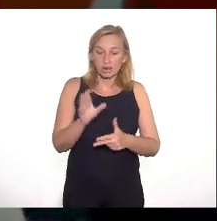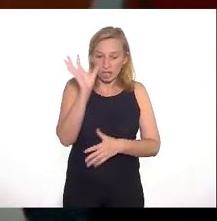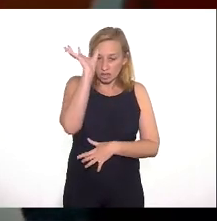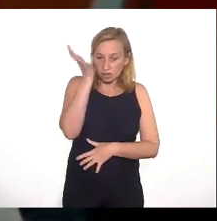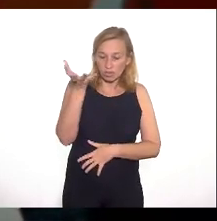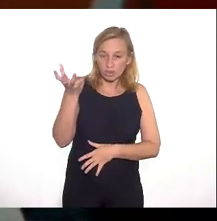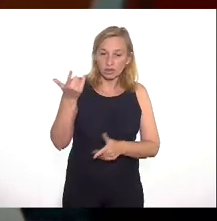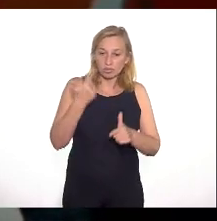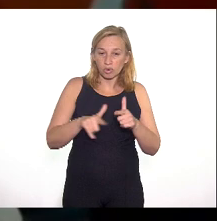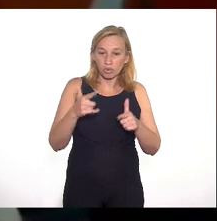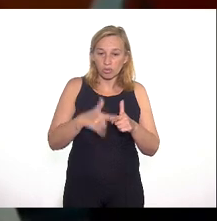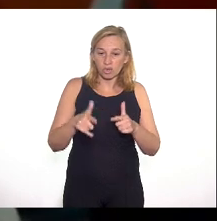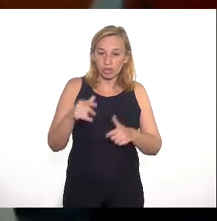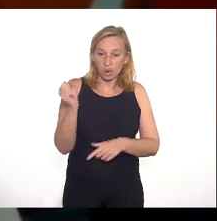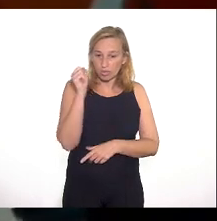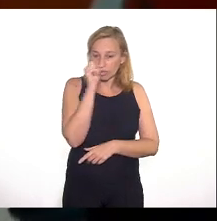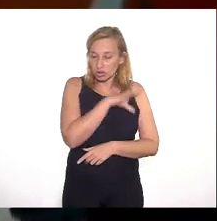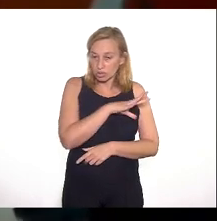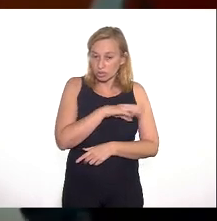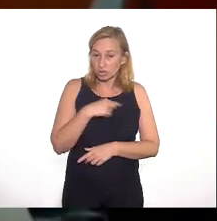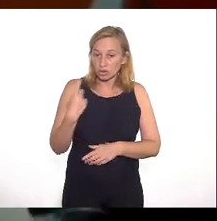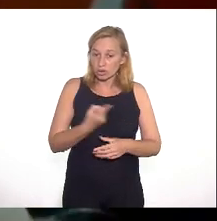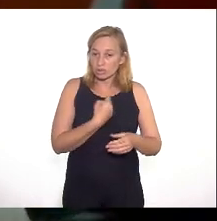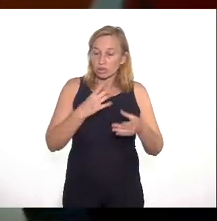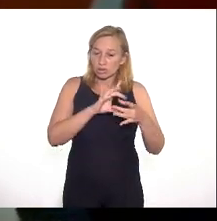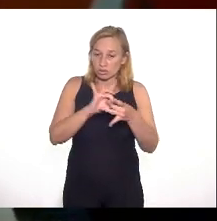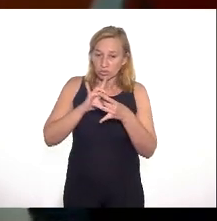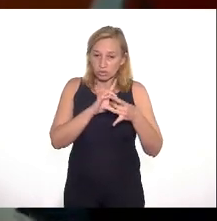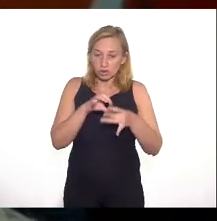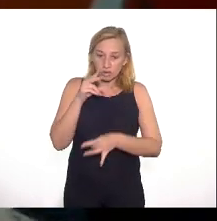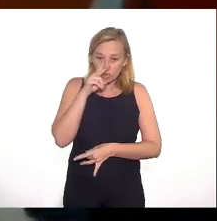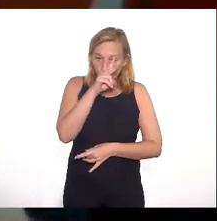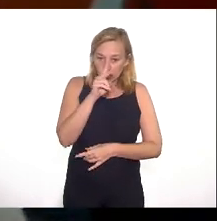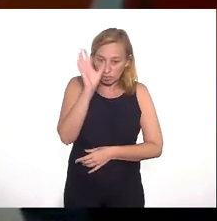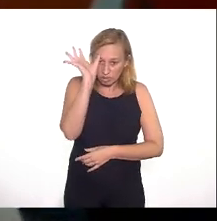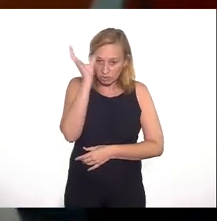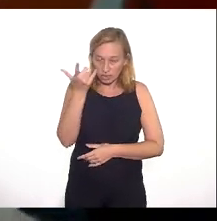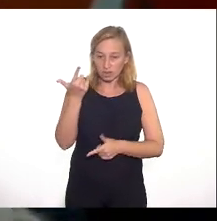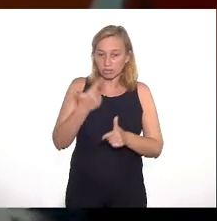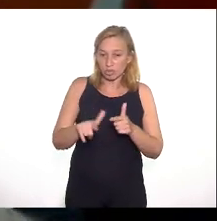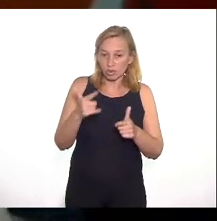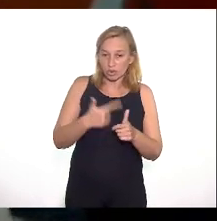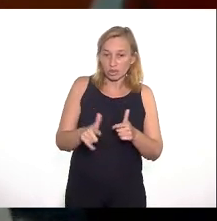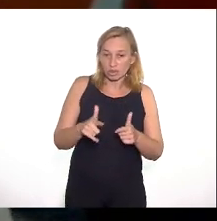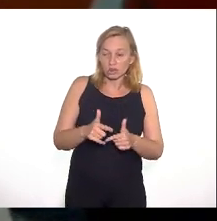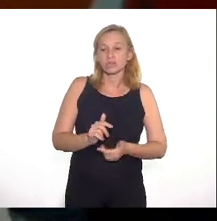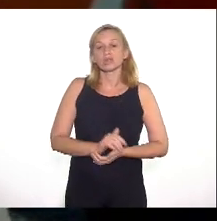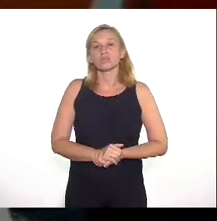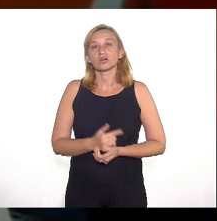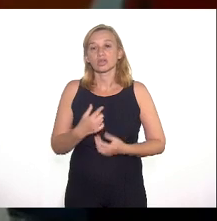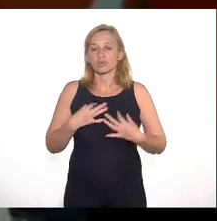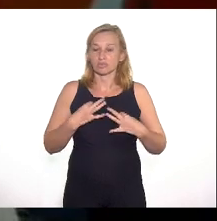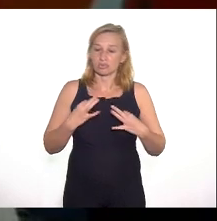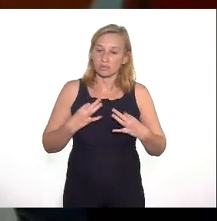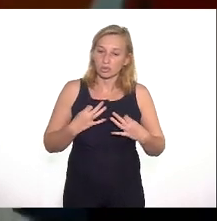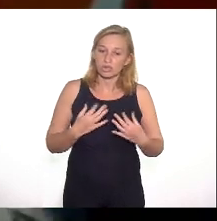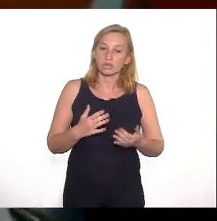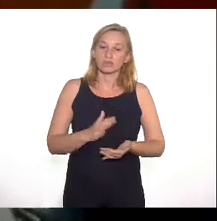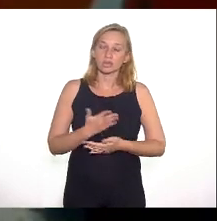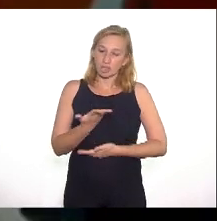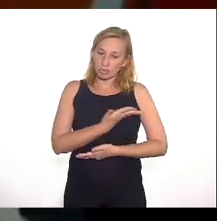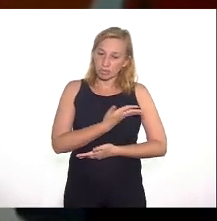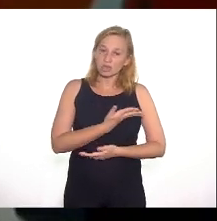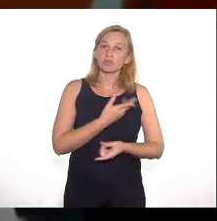absurda situação. Vamos unir forças para resolver esse problema. Estou à disposição dos meus pares